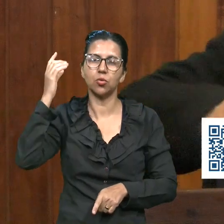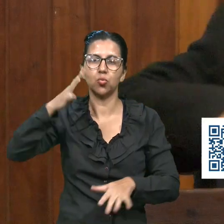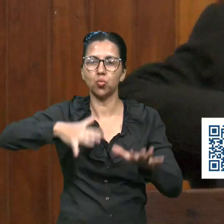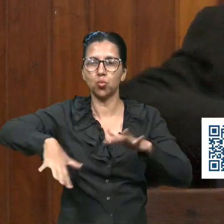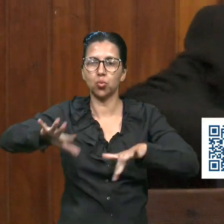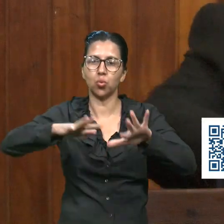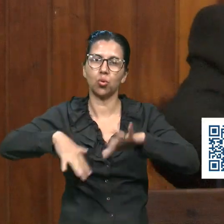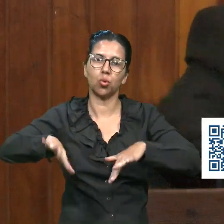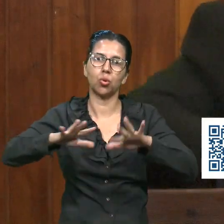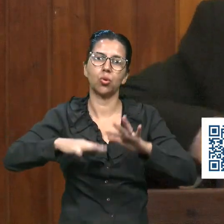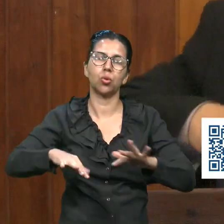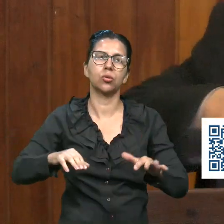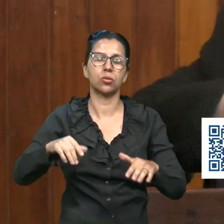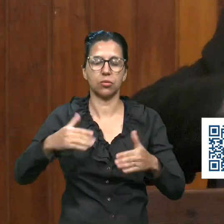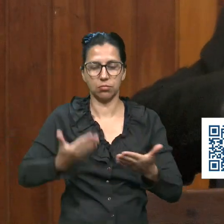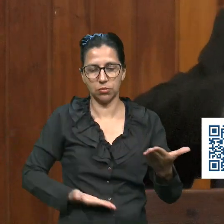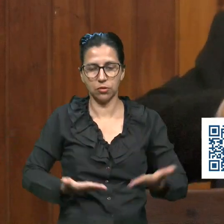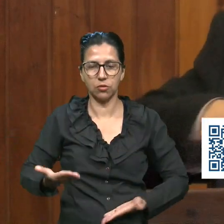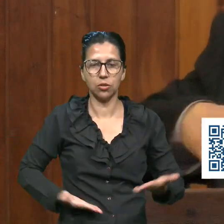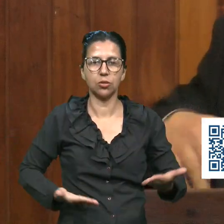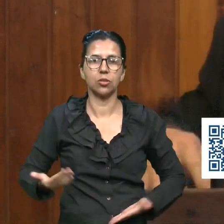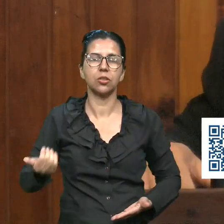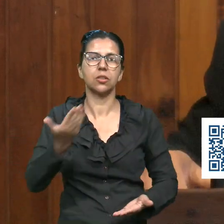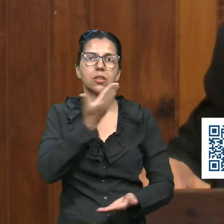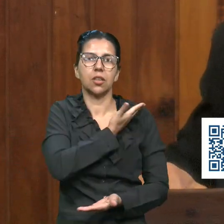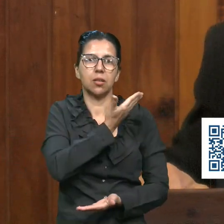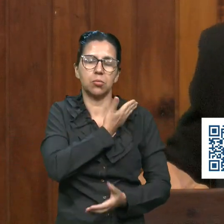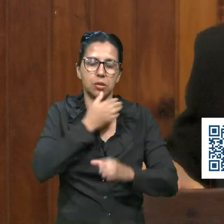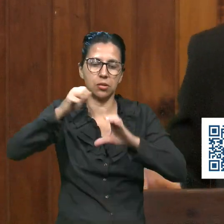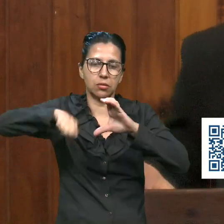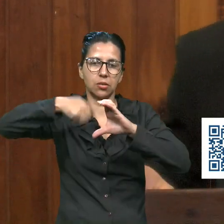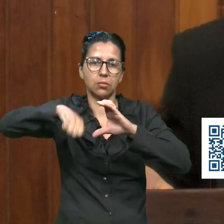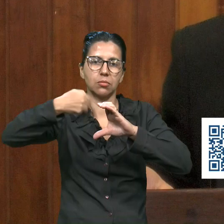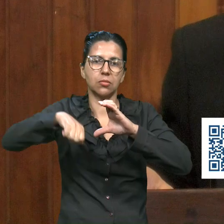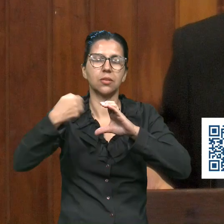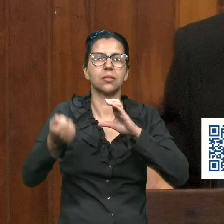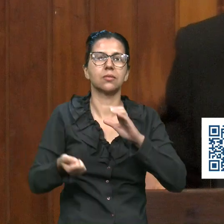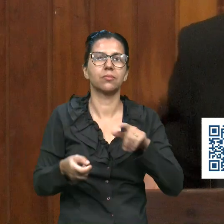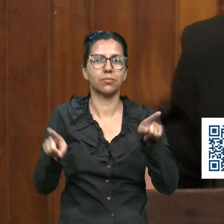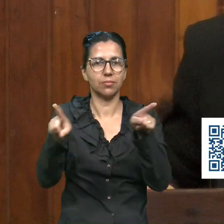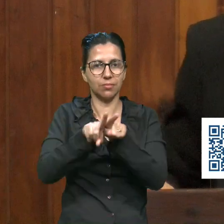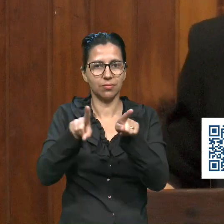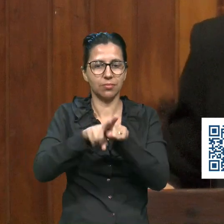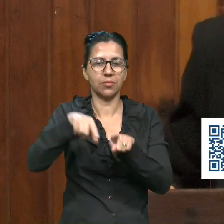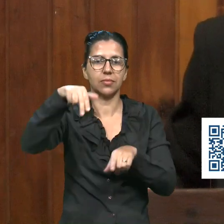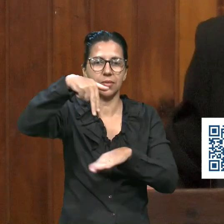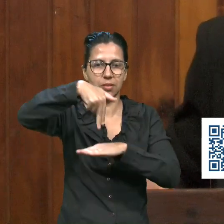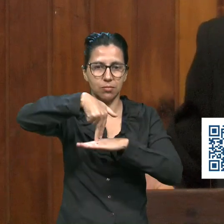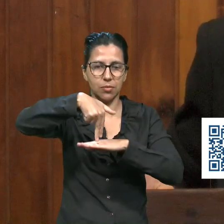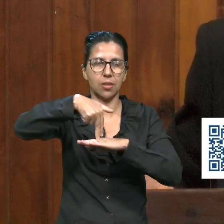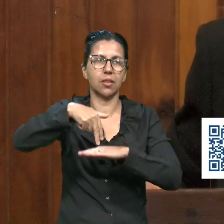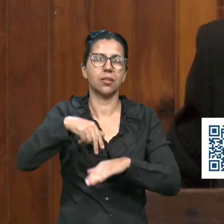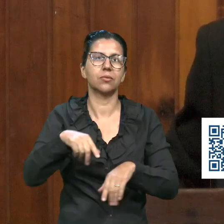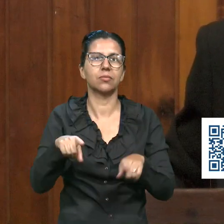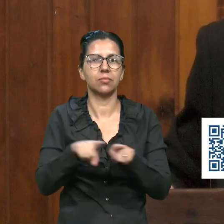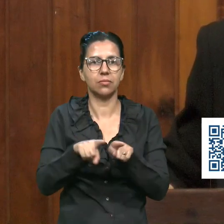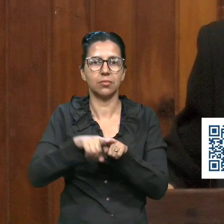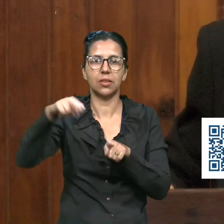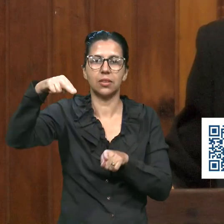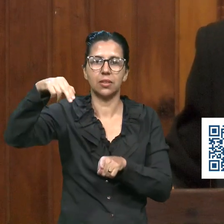todos os servidores dessa casa, a todos os amigos da imprensa, a todos que se fazem presente aqui, minha querida